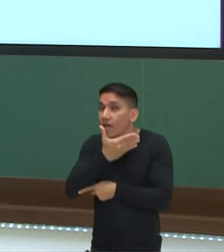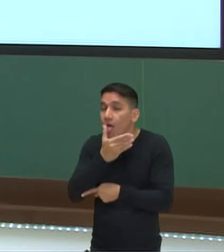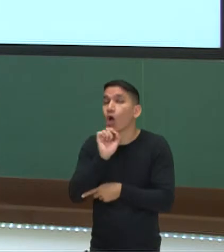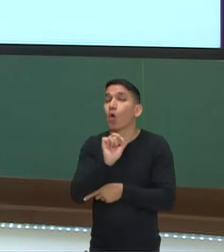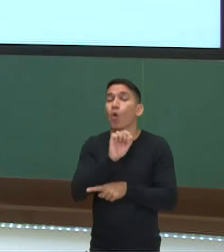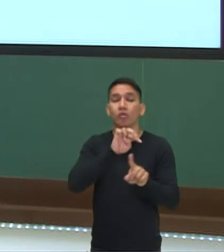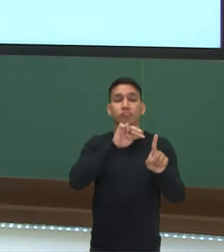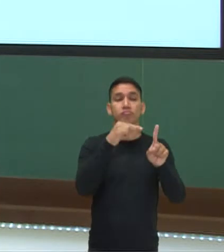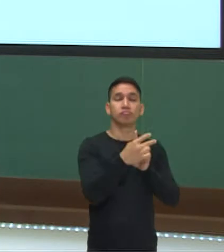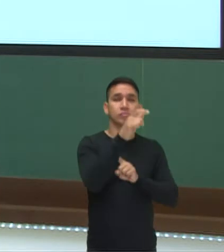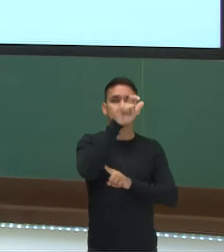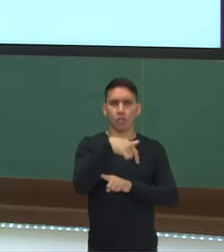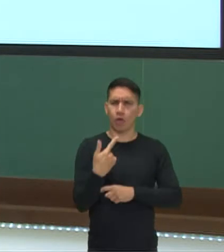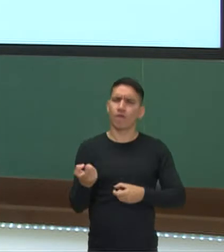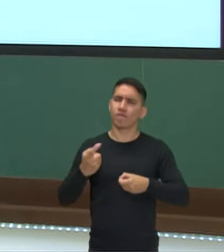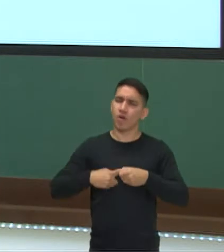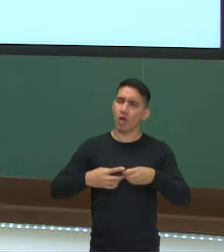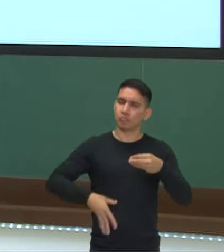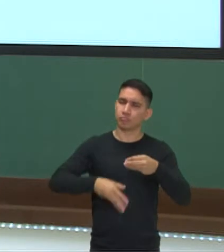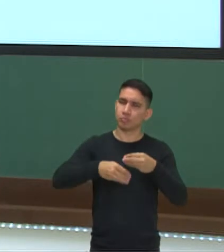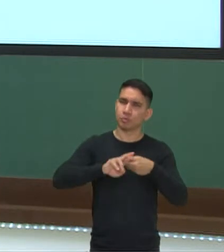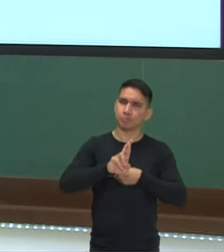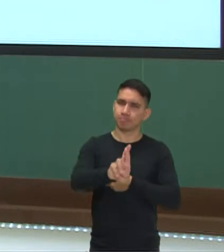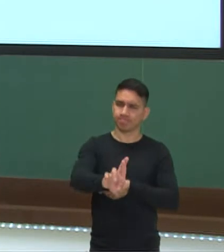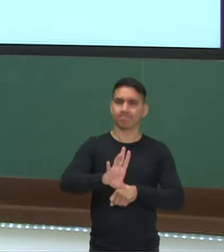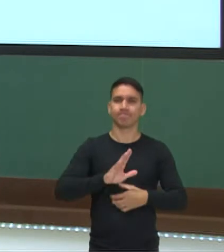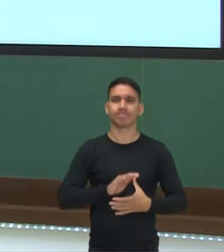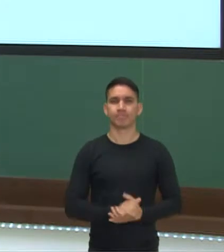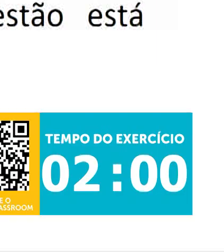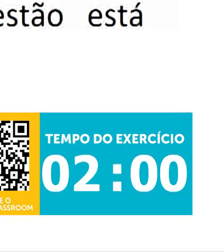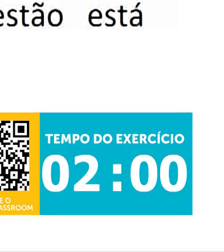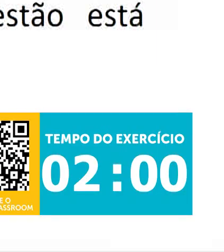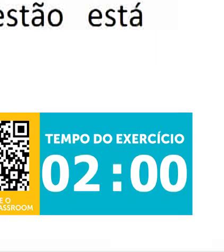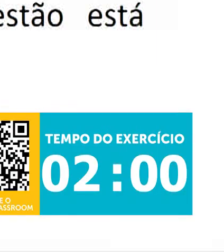o que é opinião. Eu volto já já comentando com vocês essa questão.